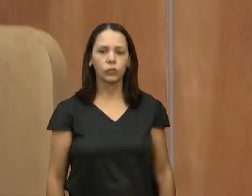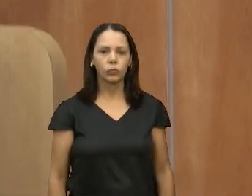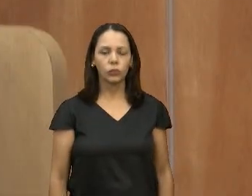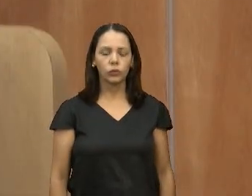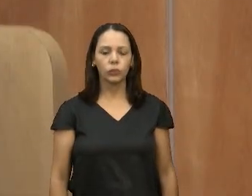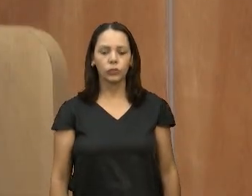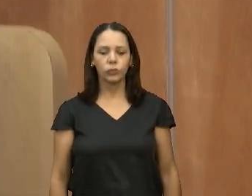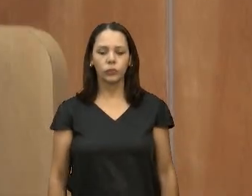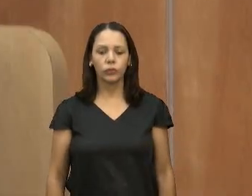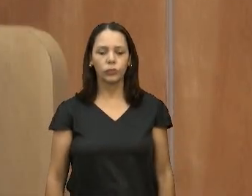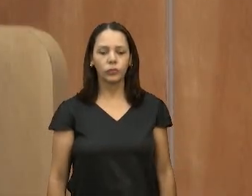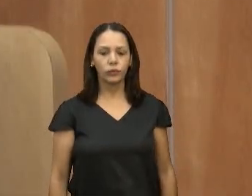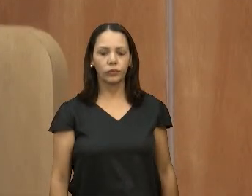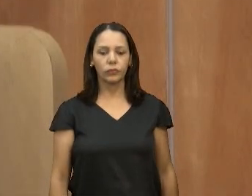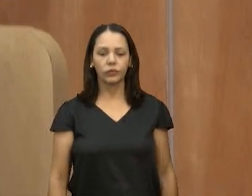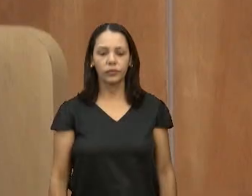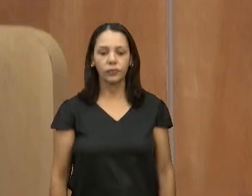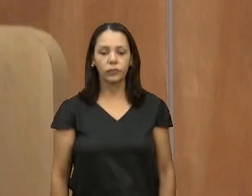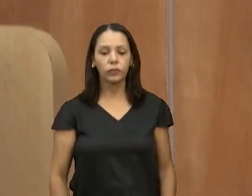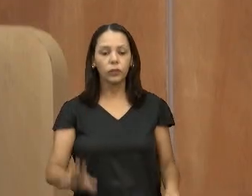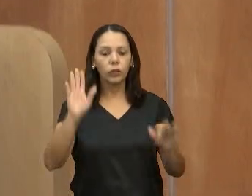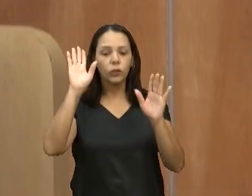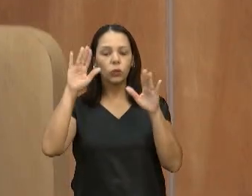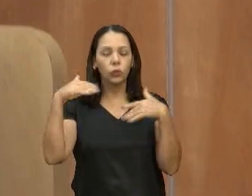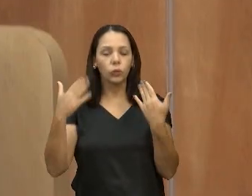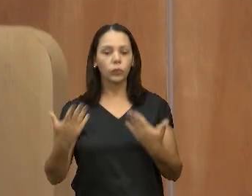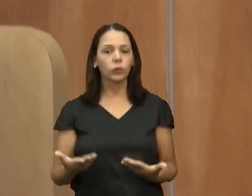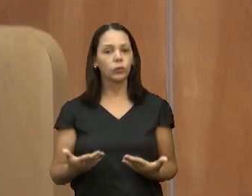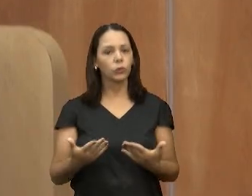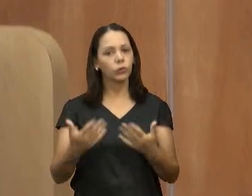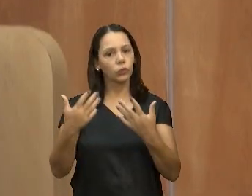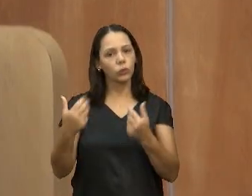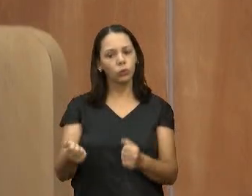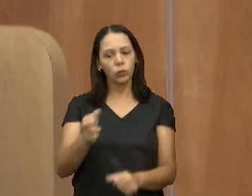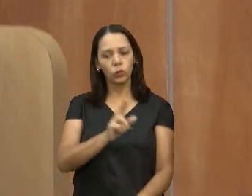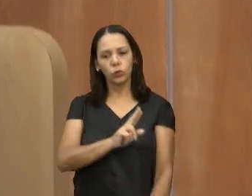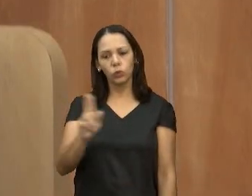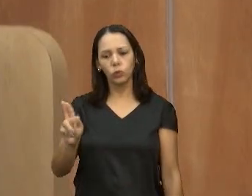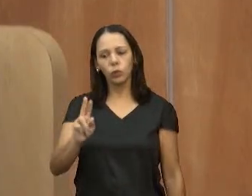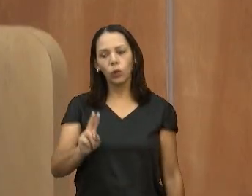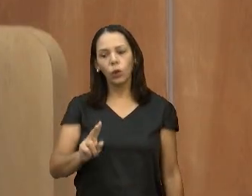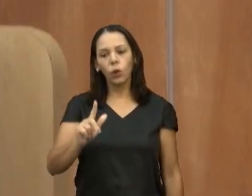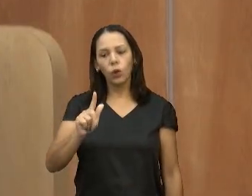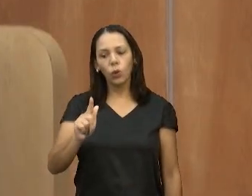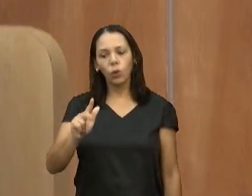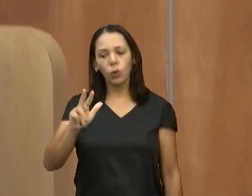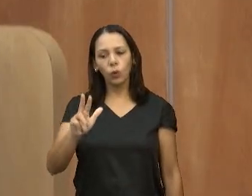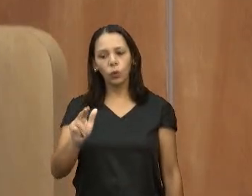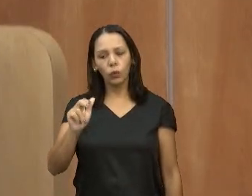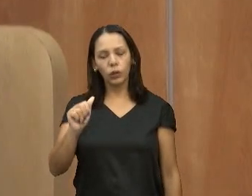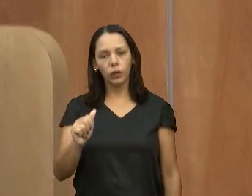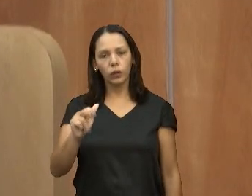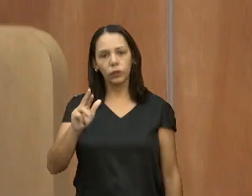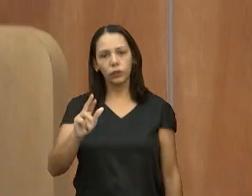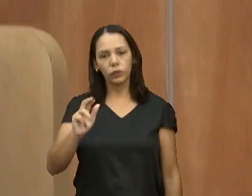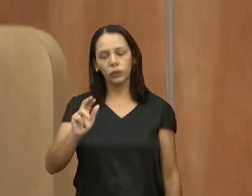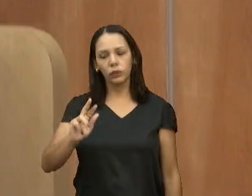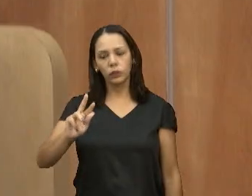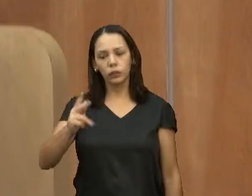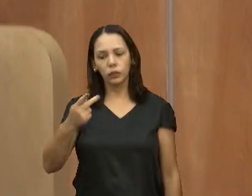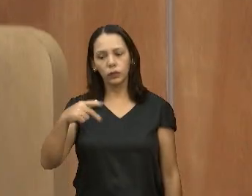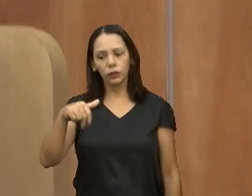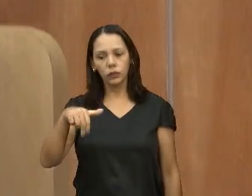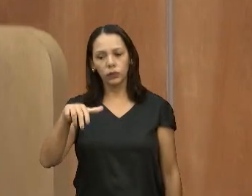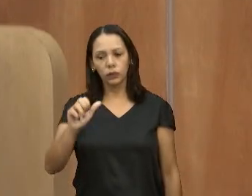entre outras existentes. A homenagem ela recebe o nome de Guarana Ramos, consagrado aqui artista jacareiense,